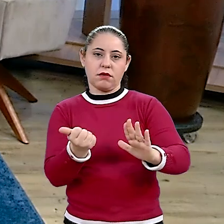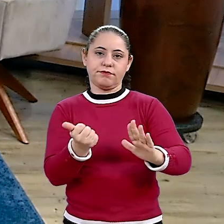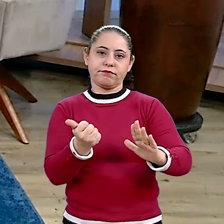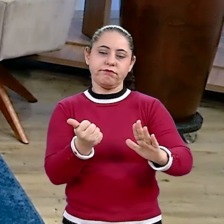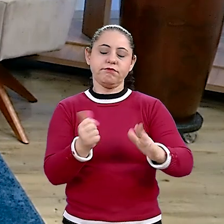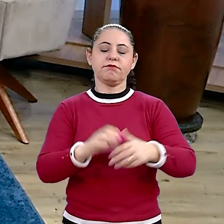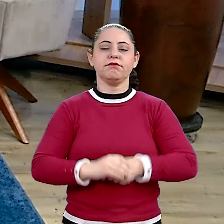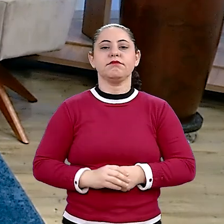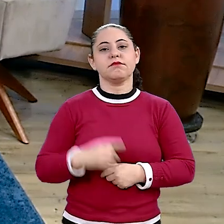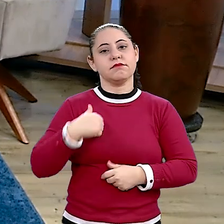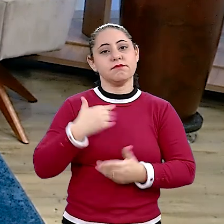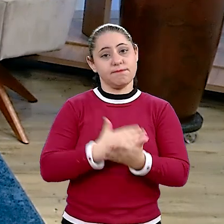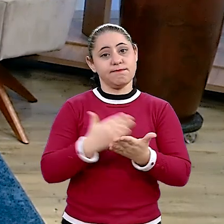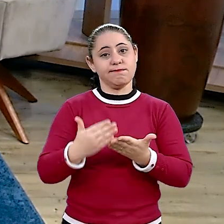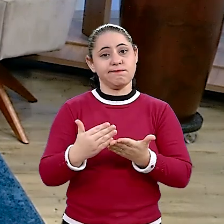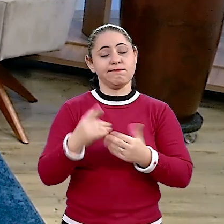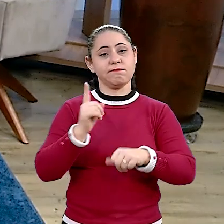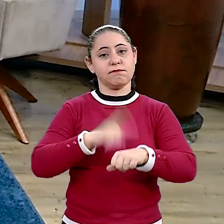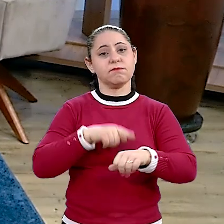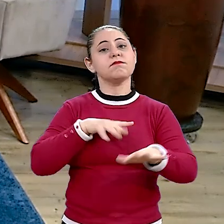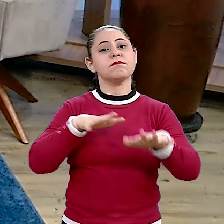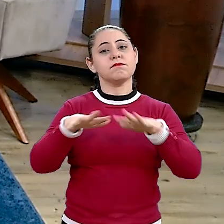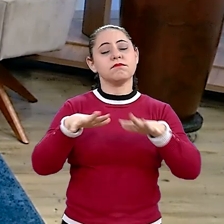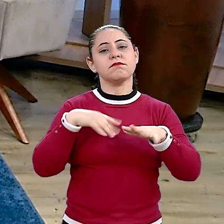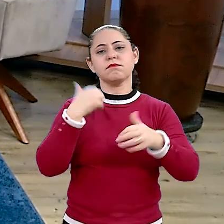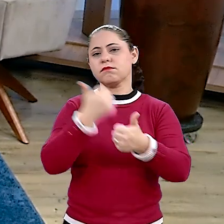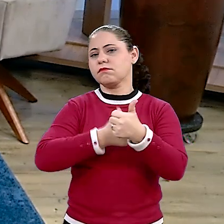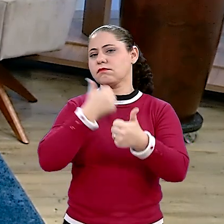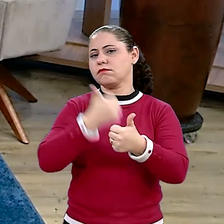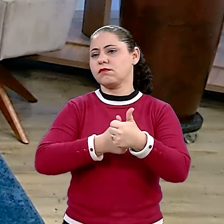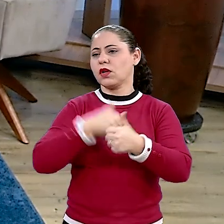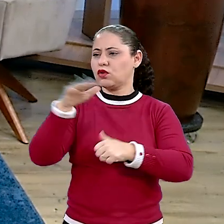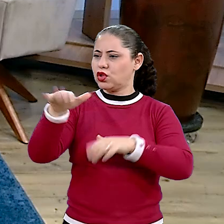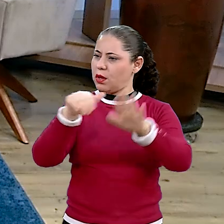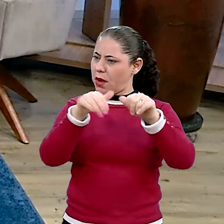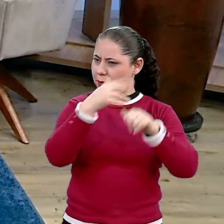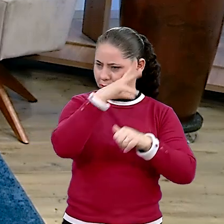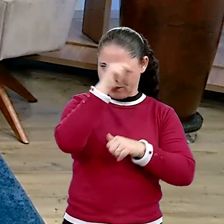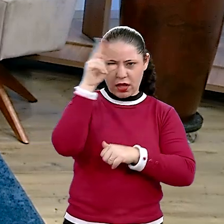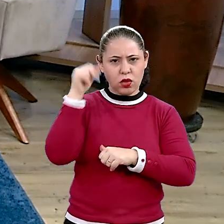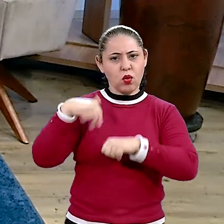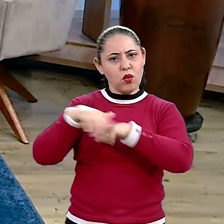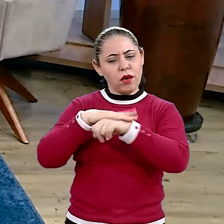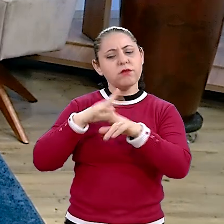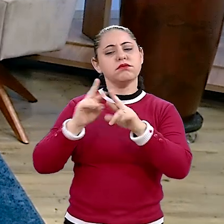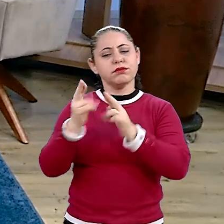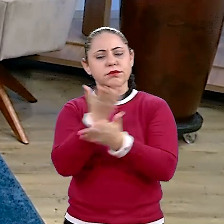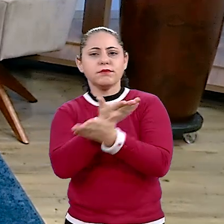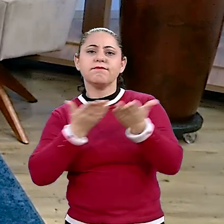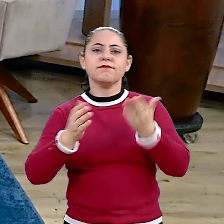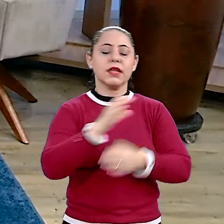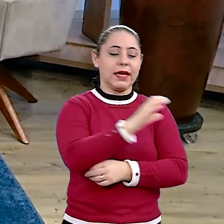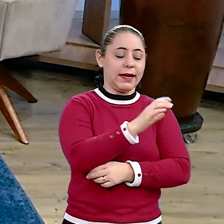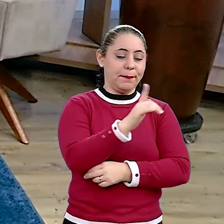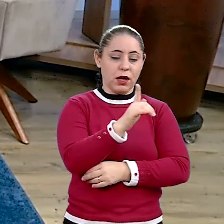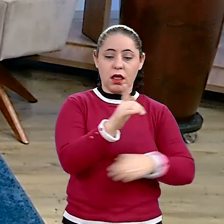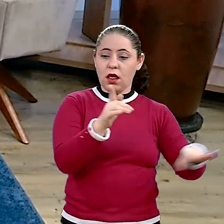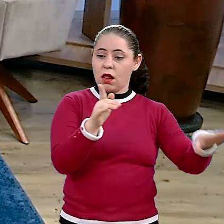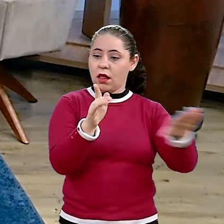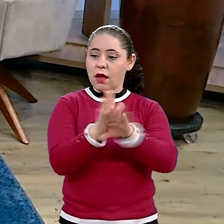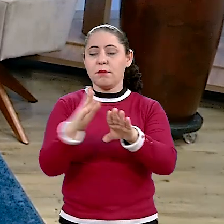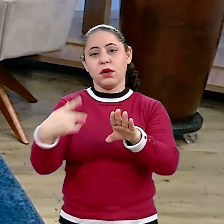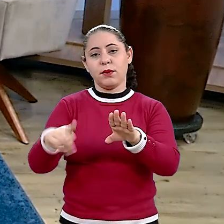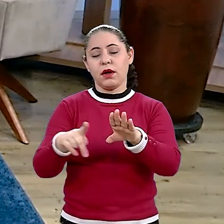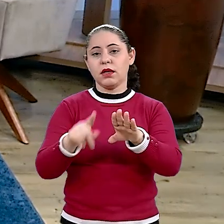comecei, olha só, nesse primeiro movimento, para tentar mobilizar os prefeitos, principalmente desse ramal de Campo Grande e Ponta Porã,